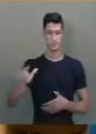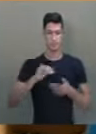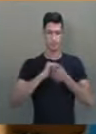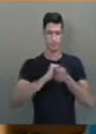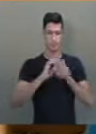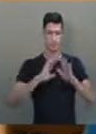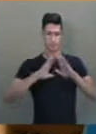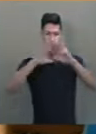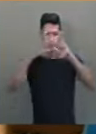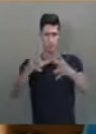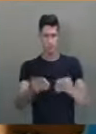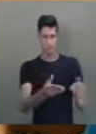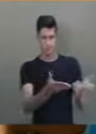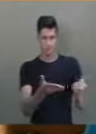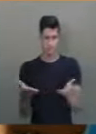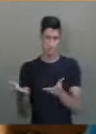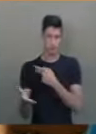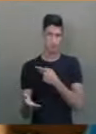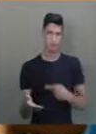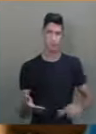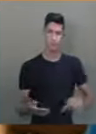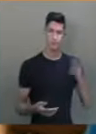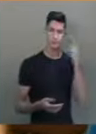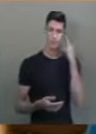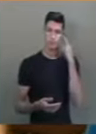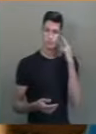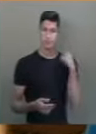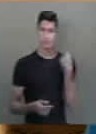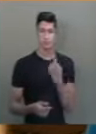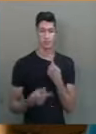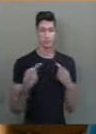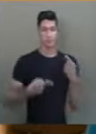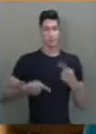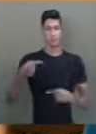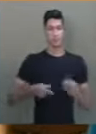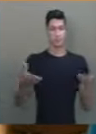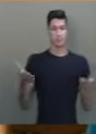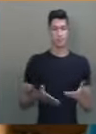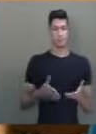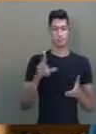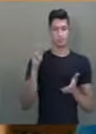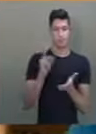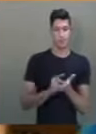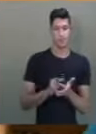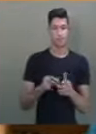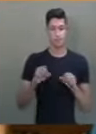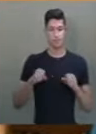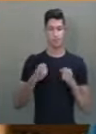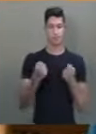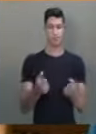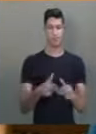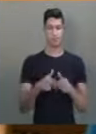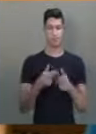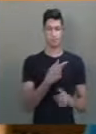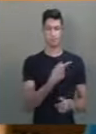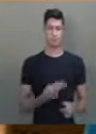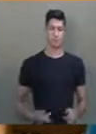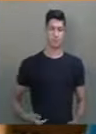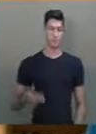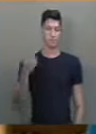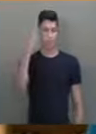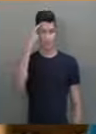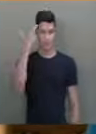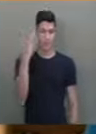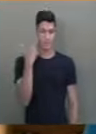convidados. Presidente Romário, estamos discutindo hoje, em sessão requerida pelo presidente Rodrigo